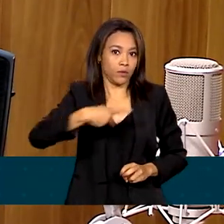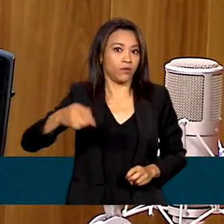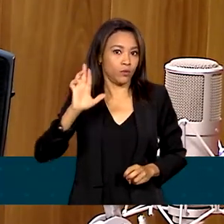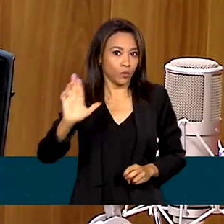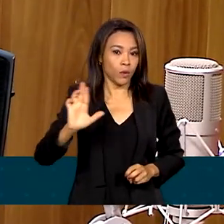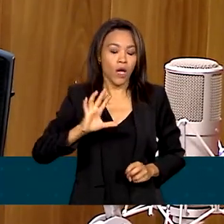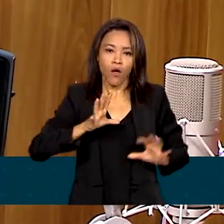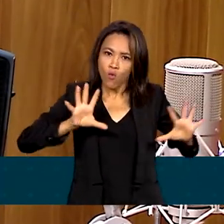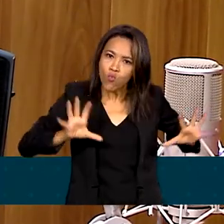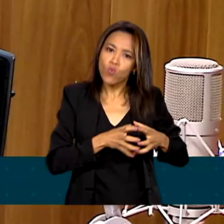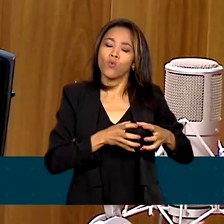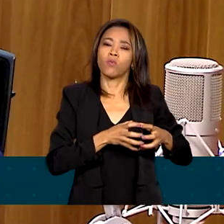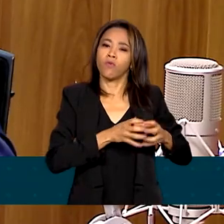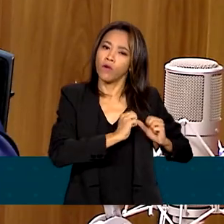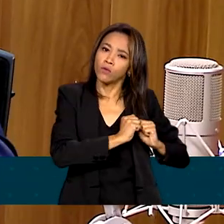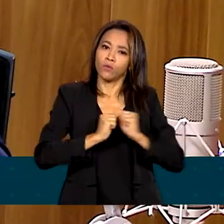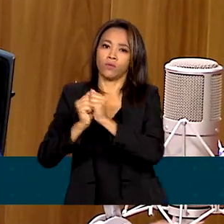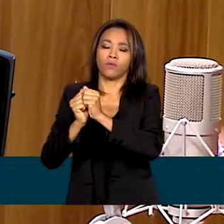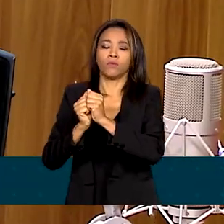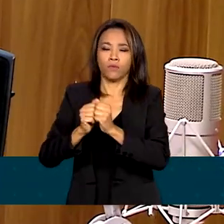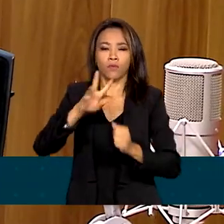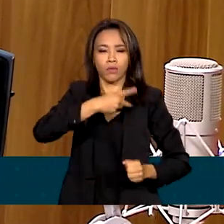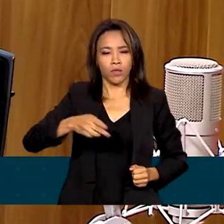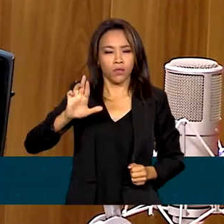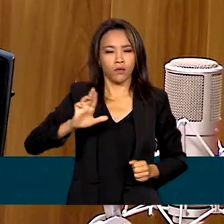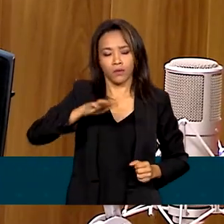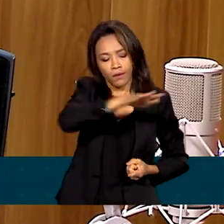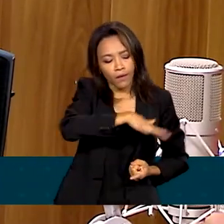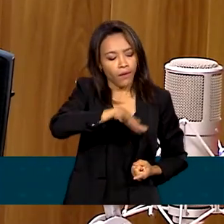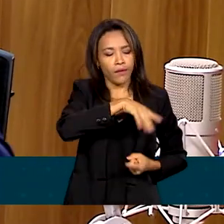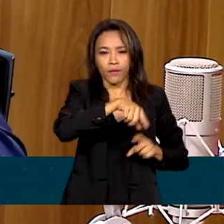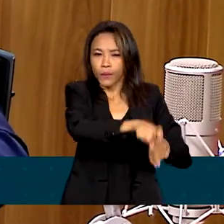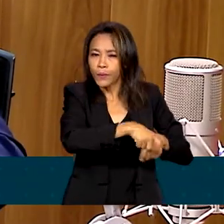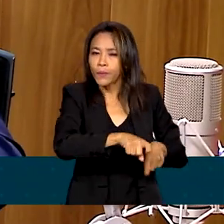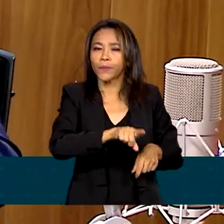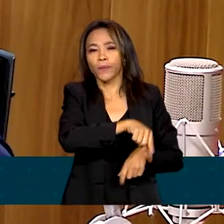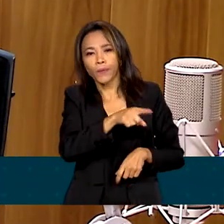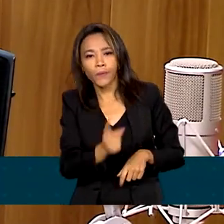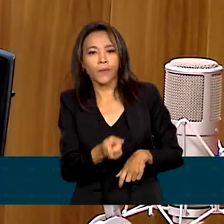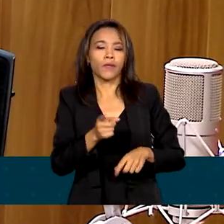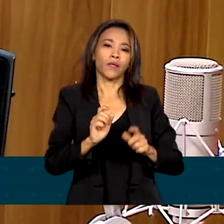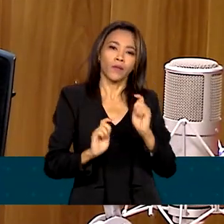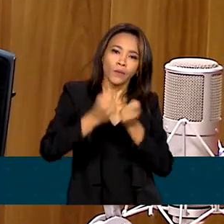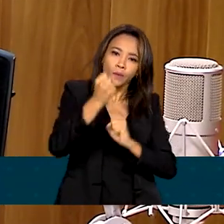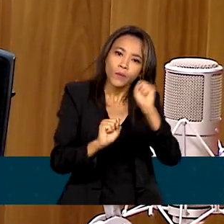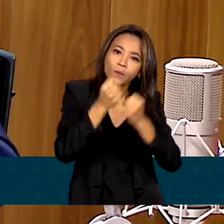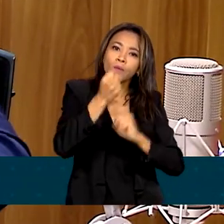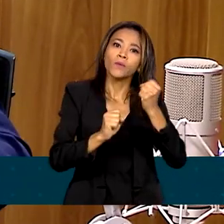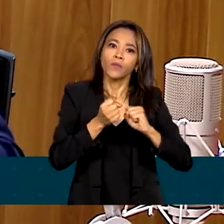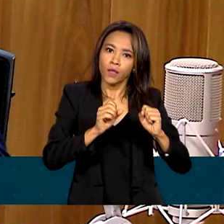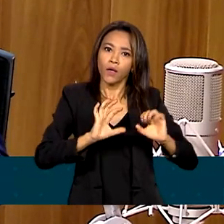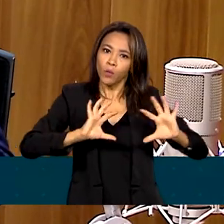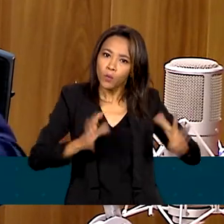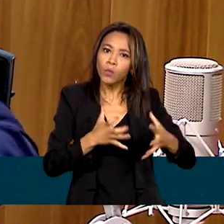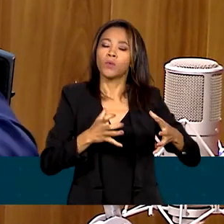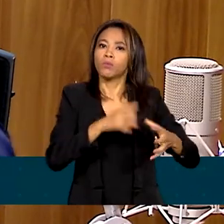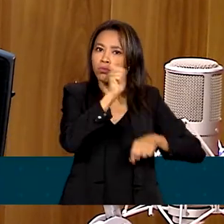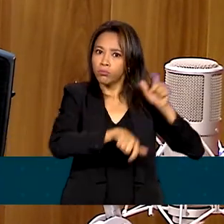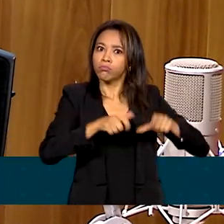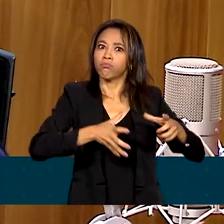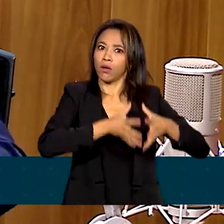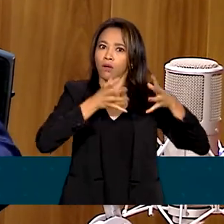uma delegação grande da área da agricultura, da indústria, uma delegação grande acompanhando o